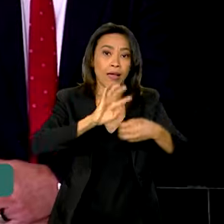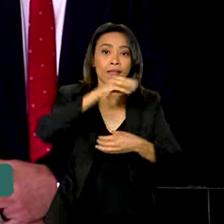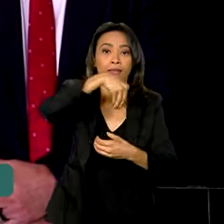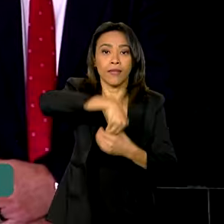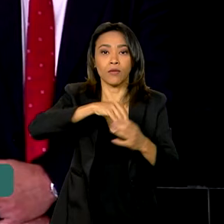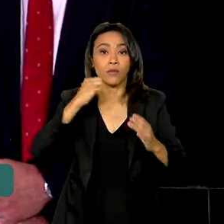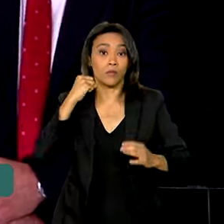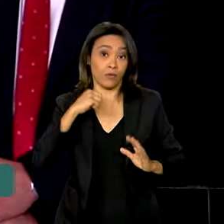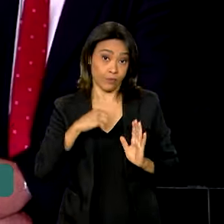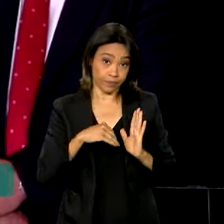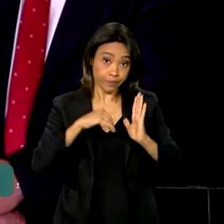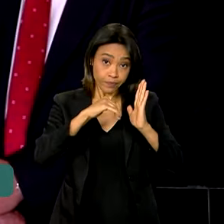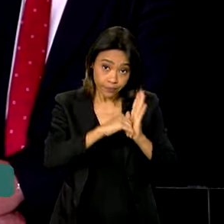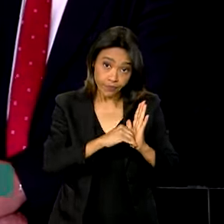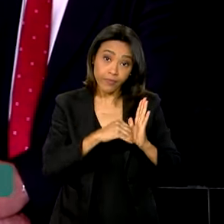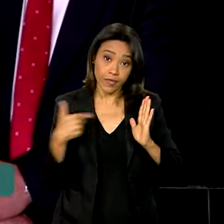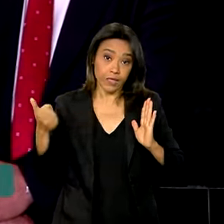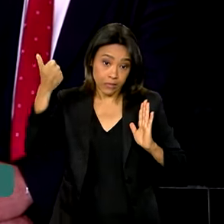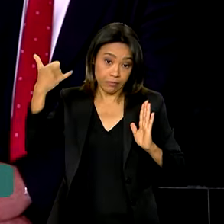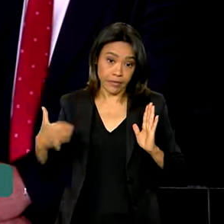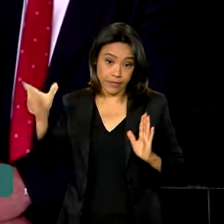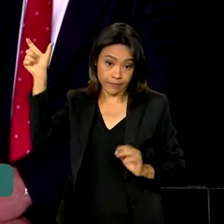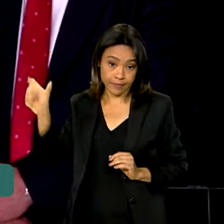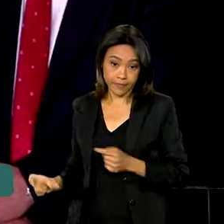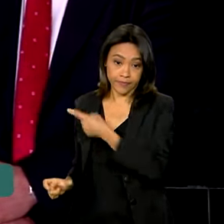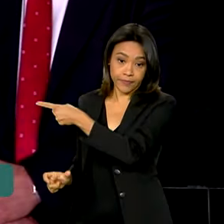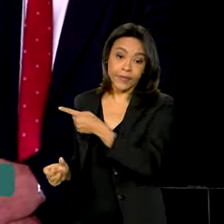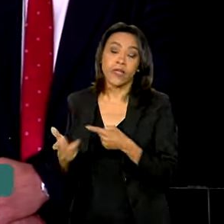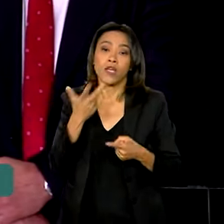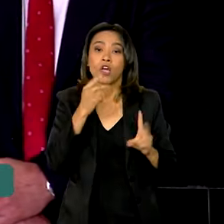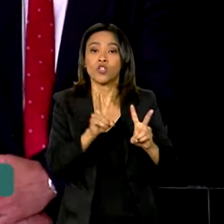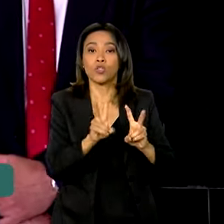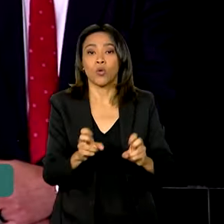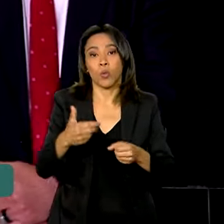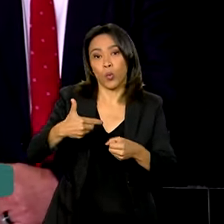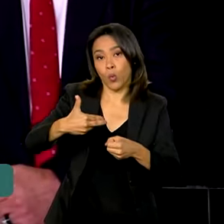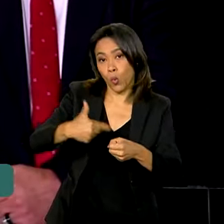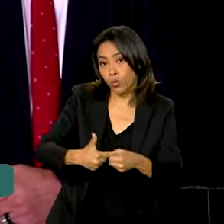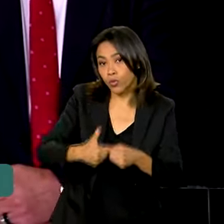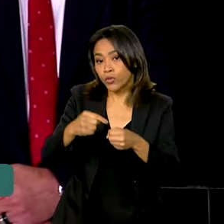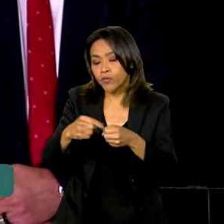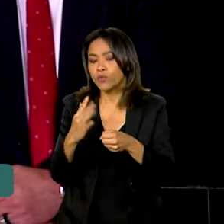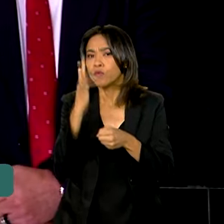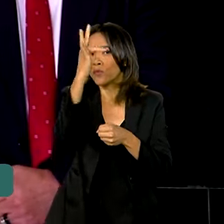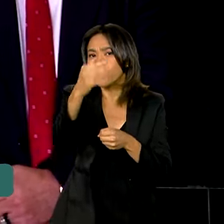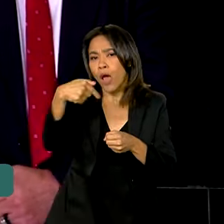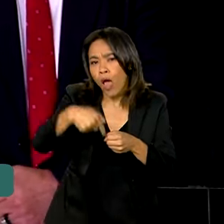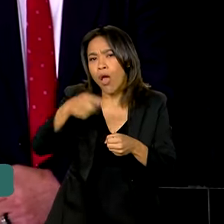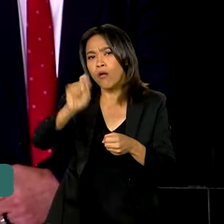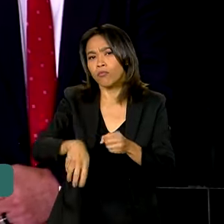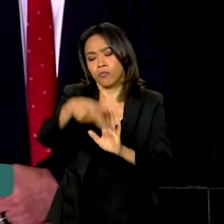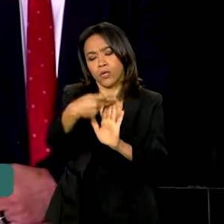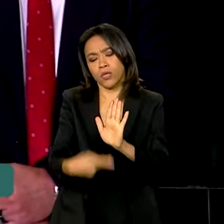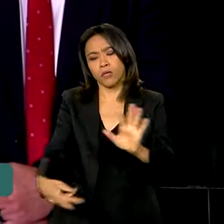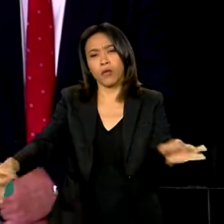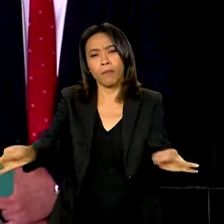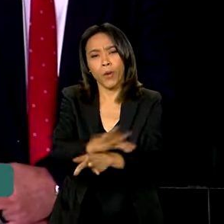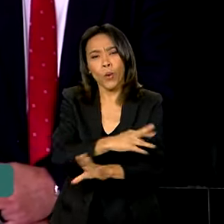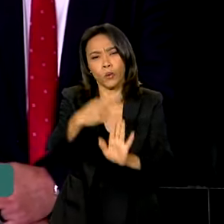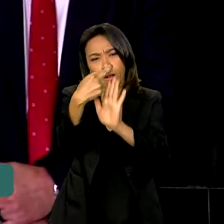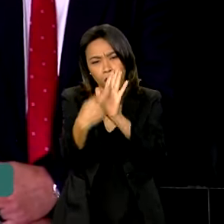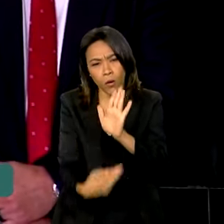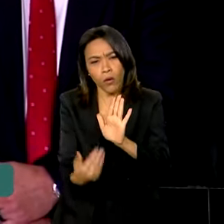Padilha. As prioridades são o tema do combustível do futuro, que é um projeto que já está pronto, o relatório, pronto para